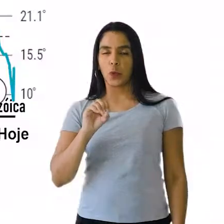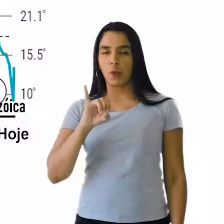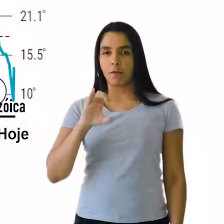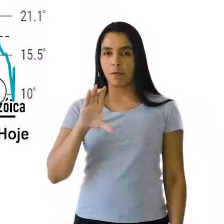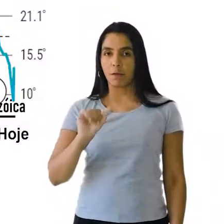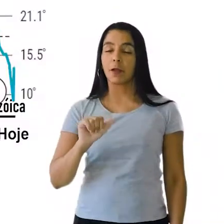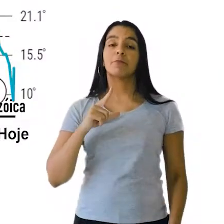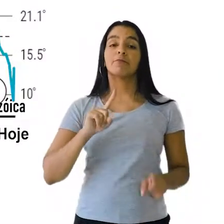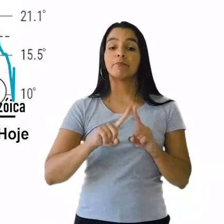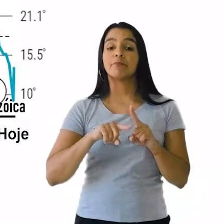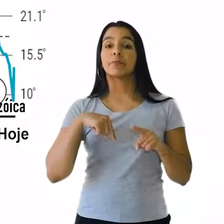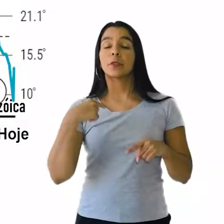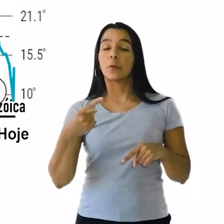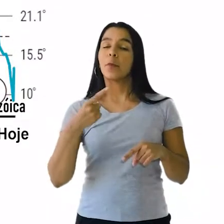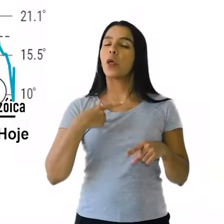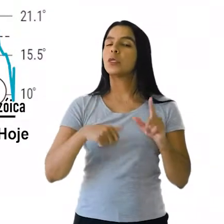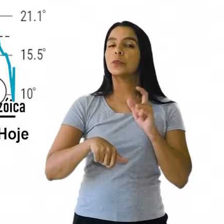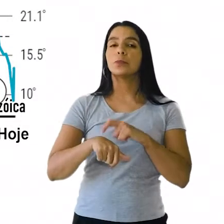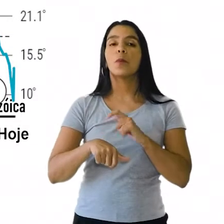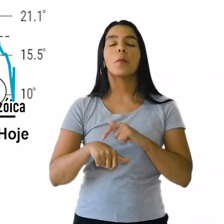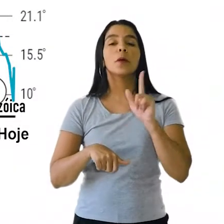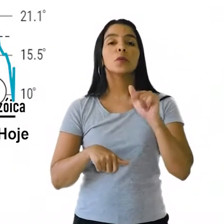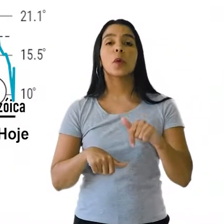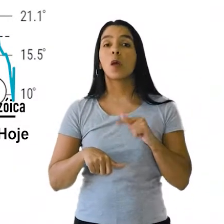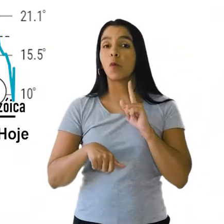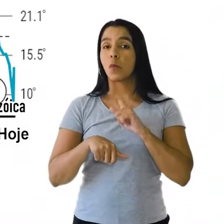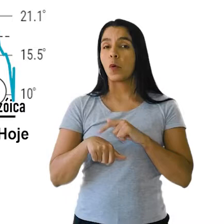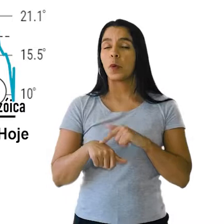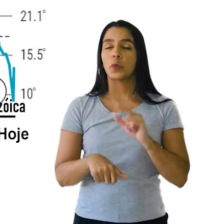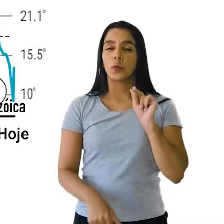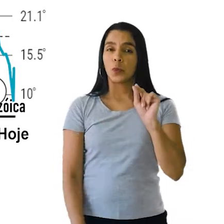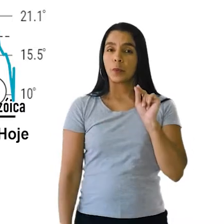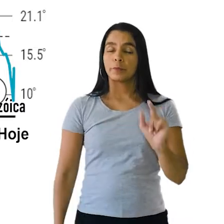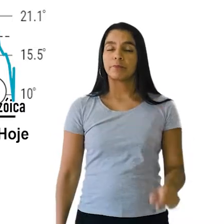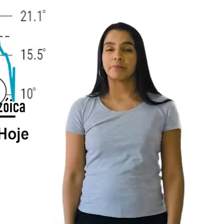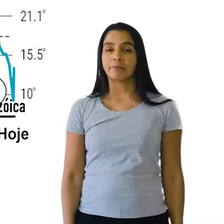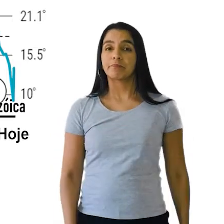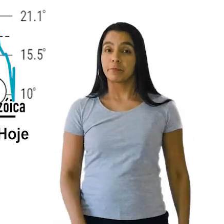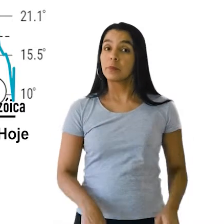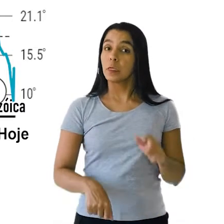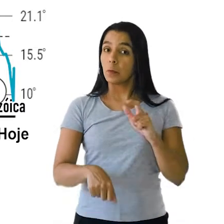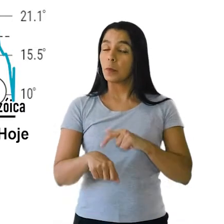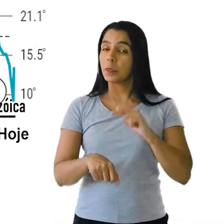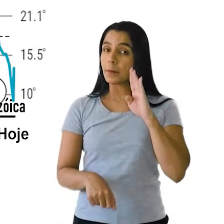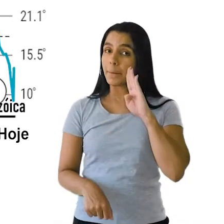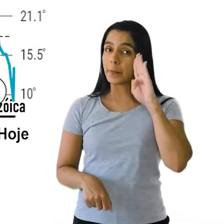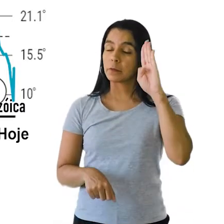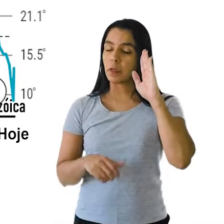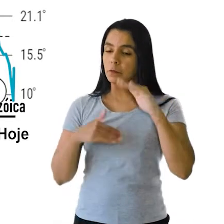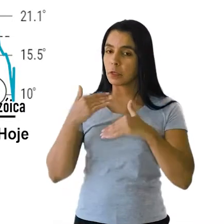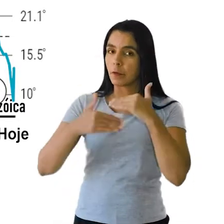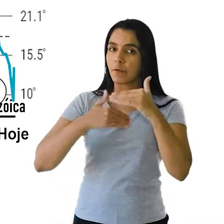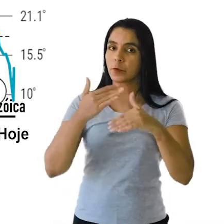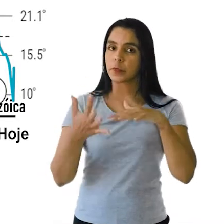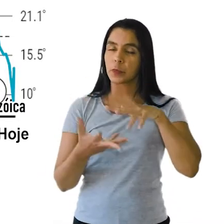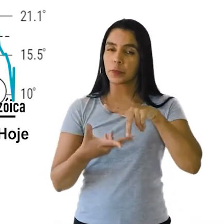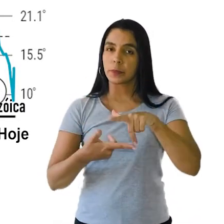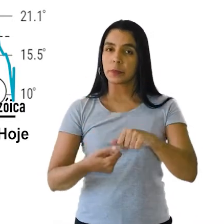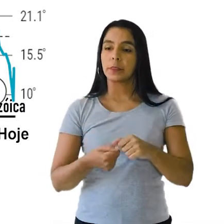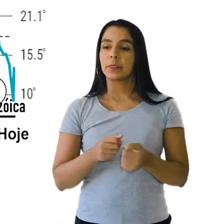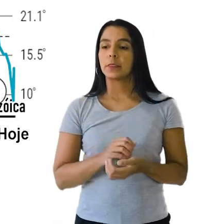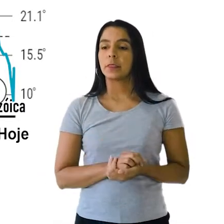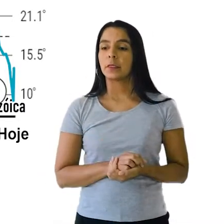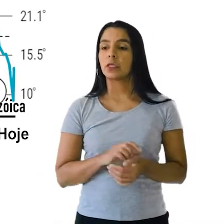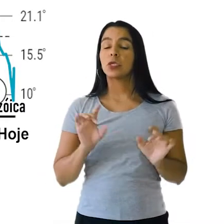mesozoica. Bom, o próximo momento é justamente um momento que é um momento